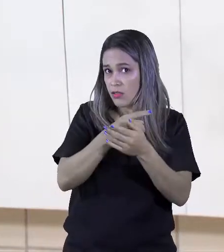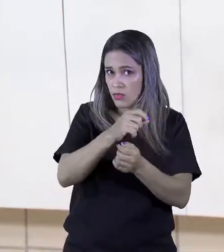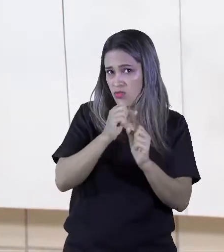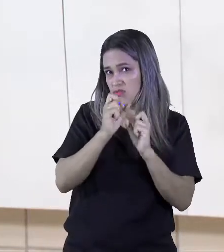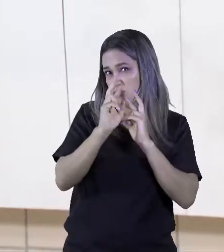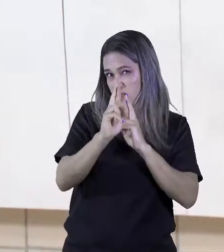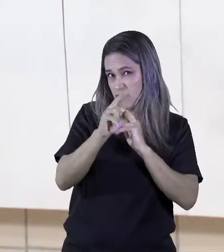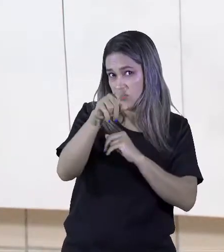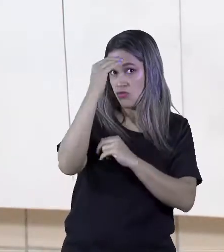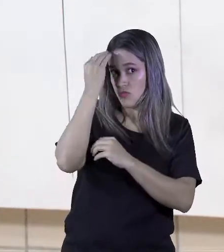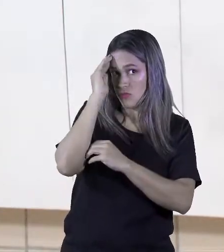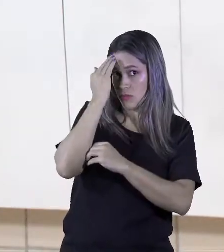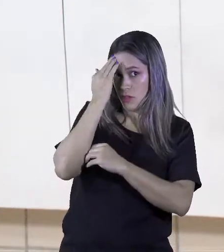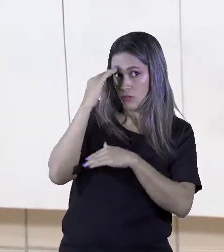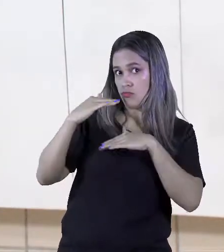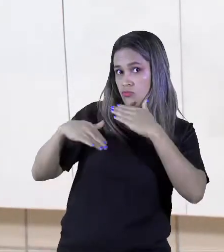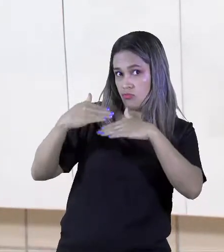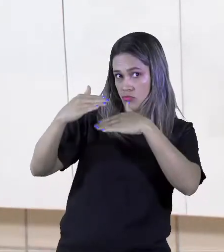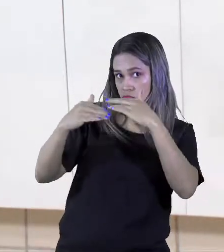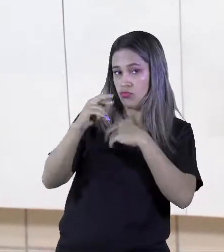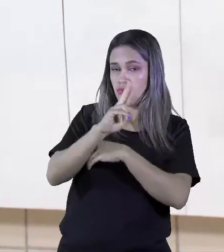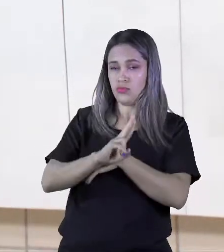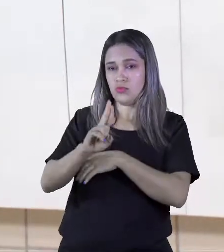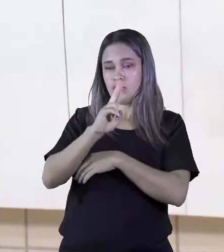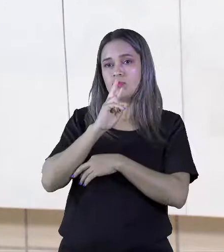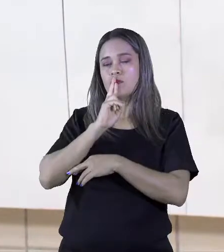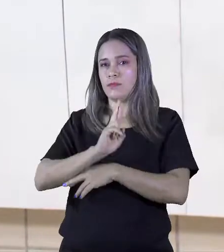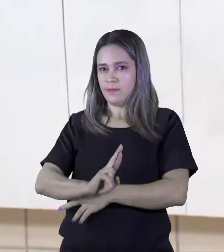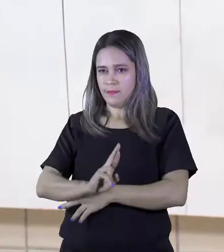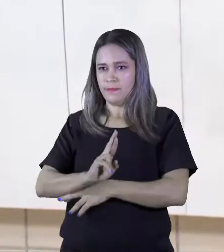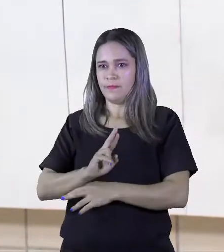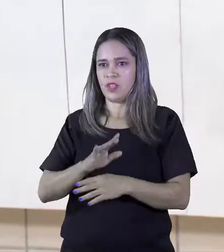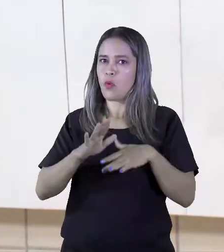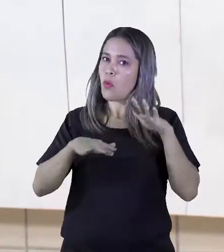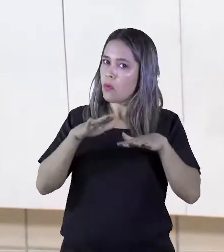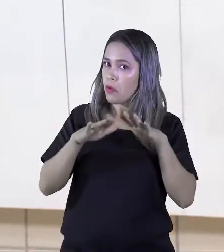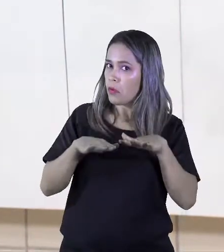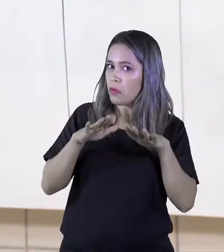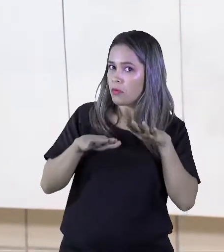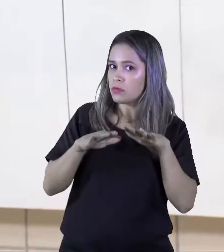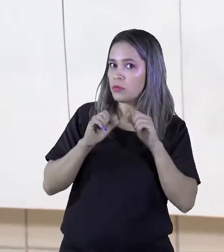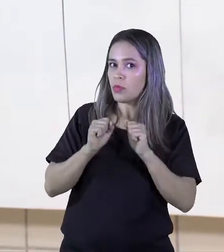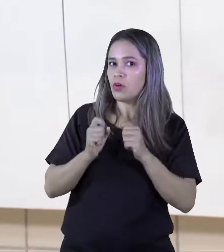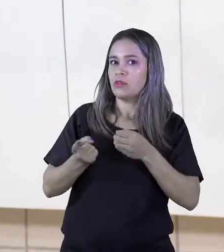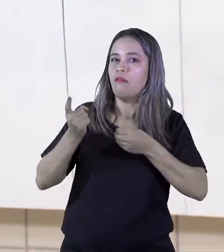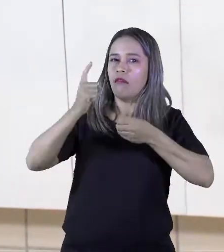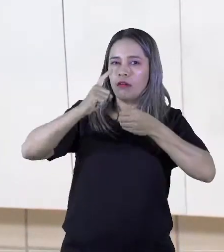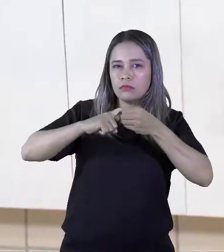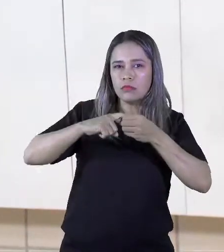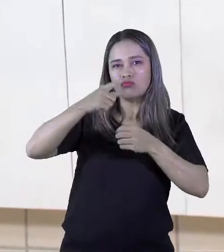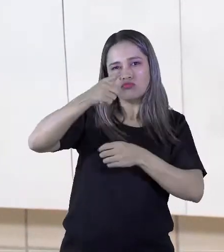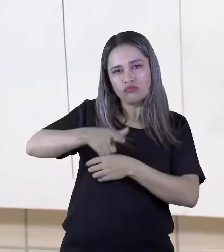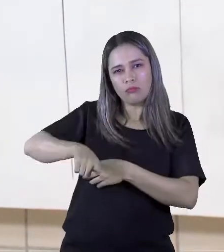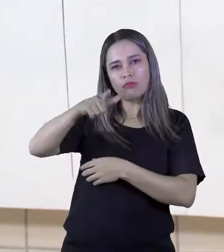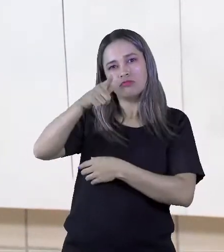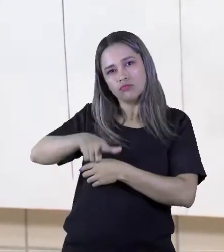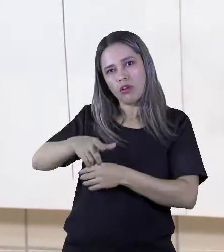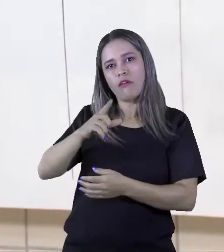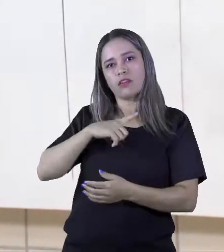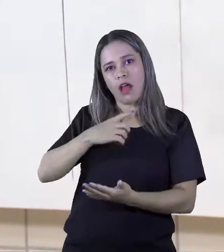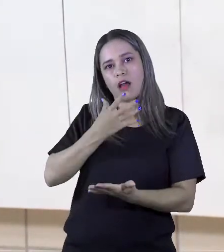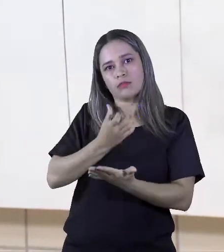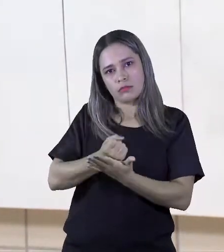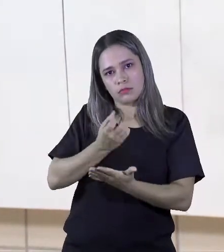aqui o processo que a gente utilizou para resolver. Qualquer coisa, você pode estar voltando essa aula, ela vai ficar salva no nosso canal